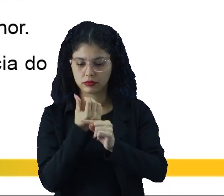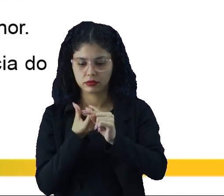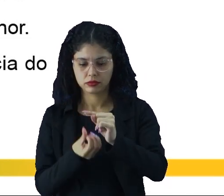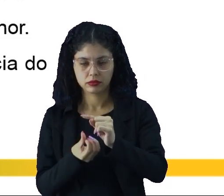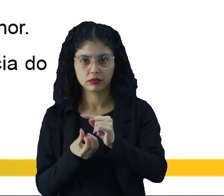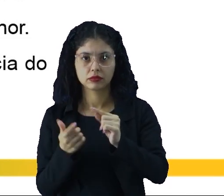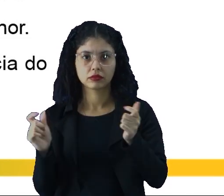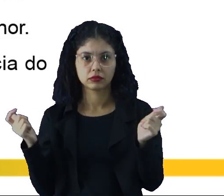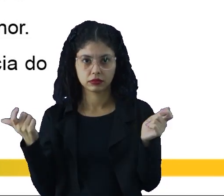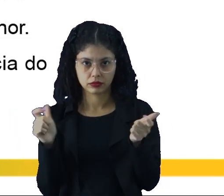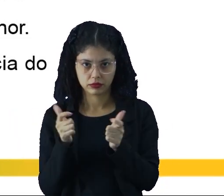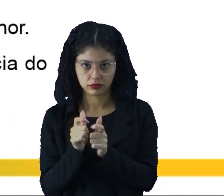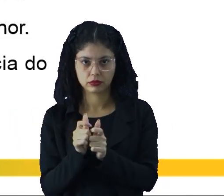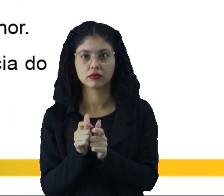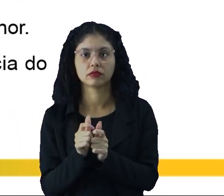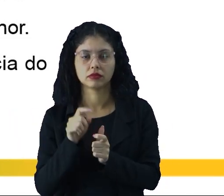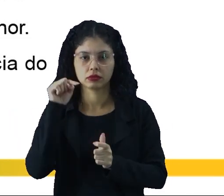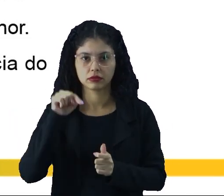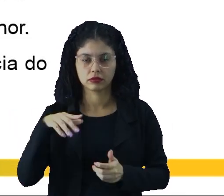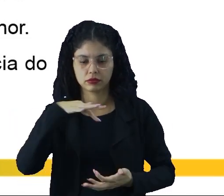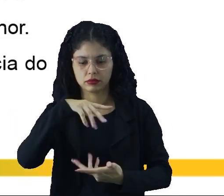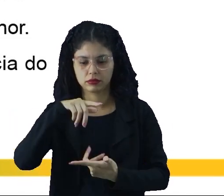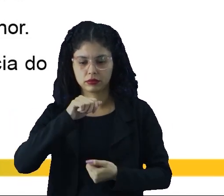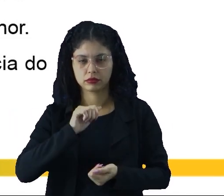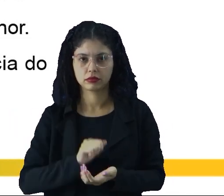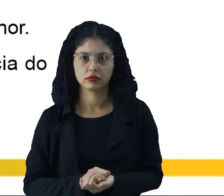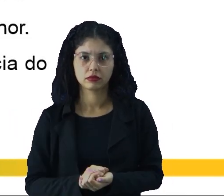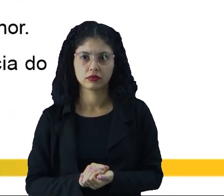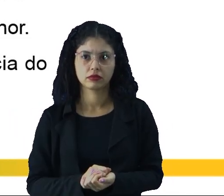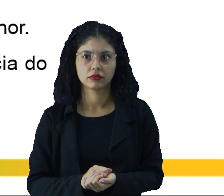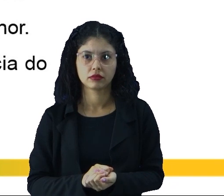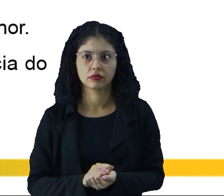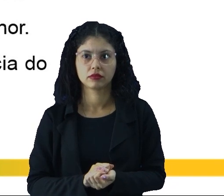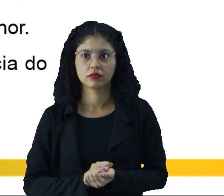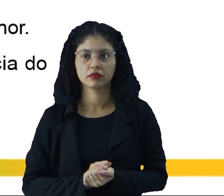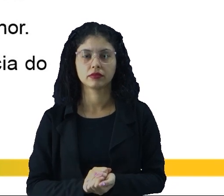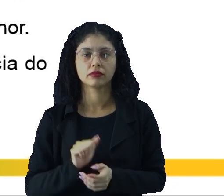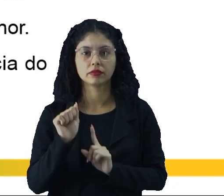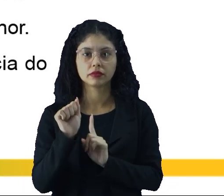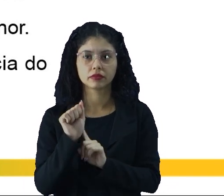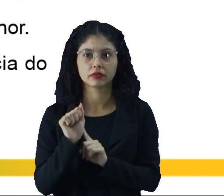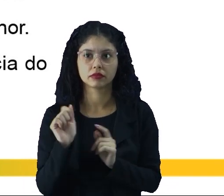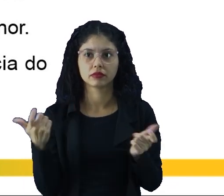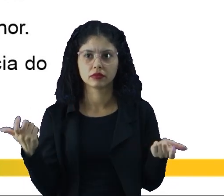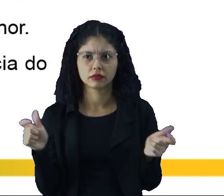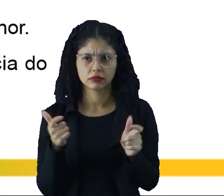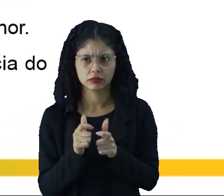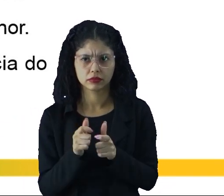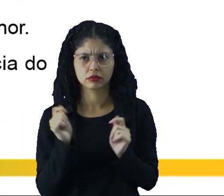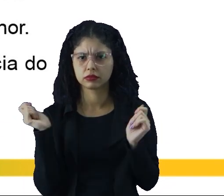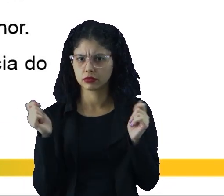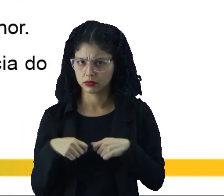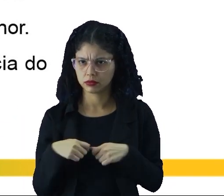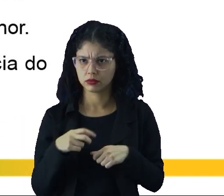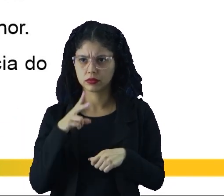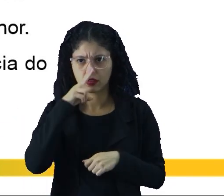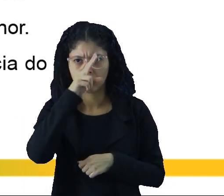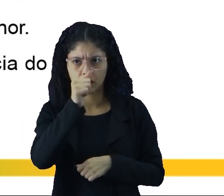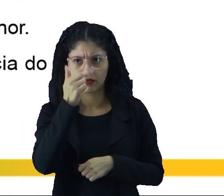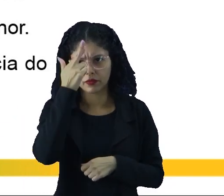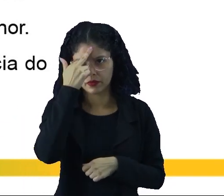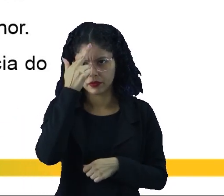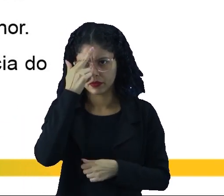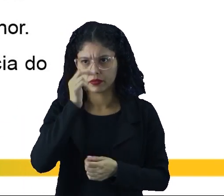1/6 menor que a gravidade da Terra. Vamos aqui às alternativas. Letra A. Vai ser menor, pois a